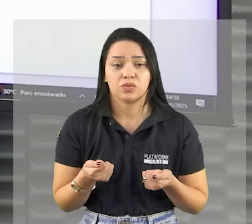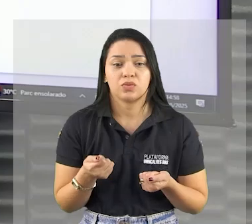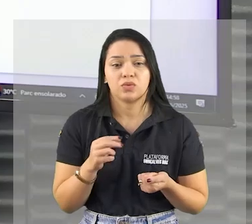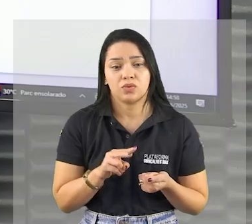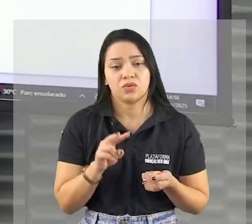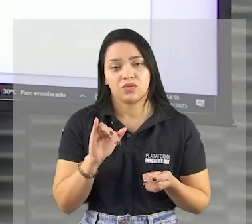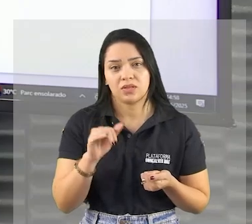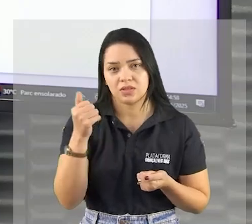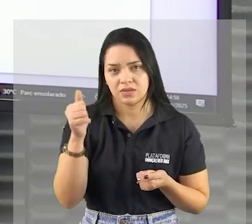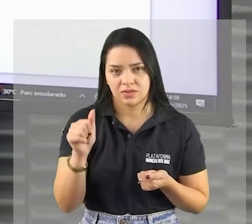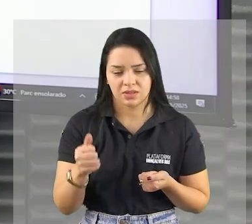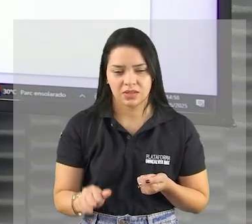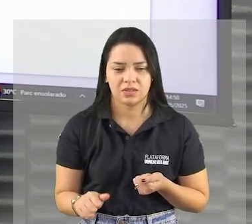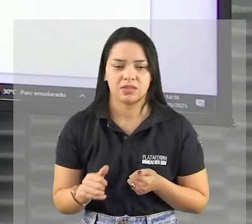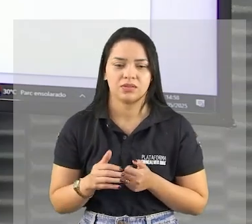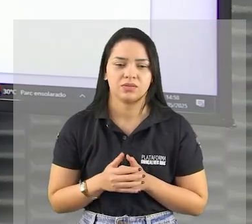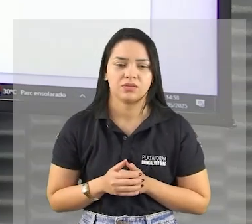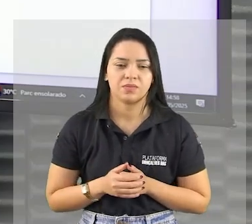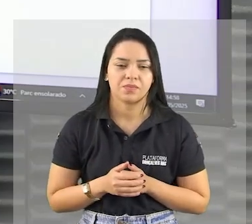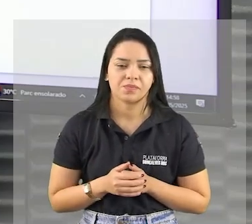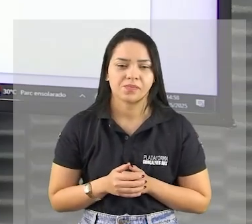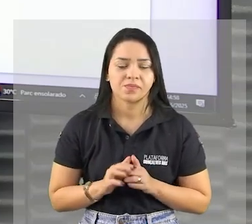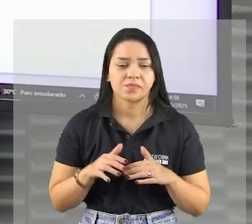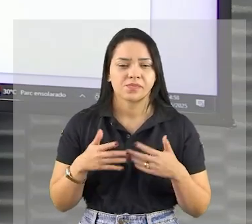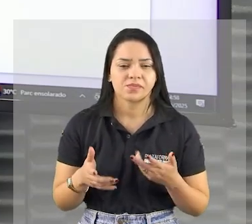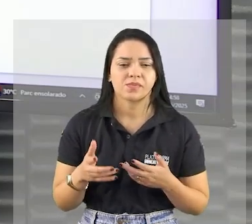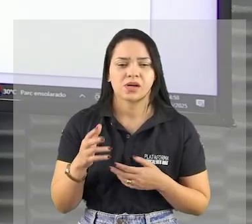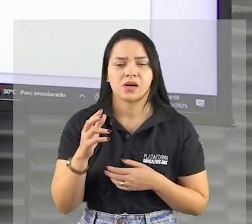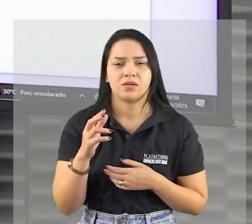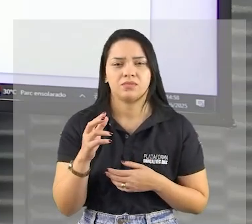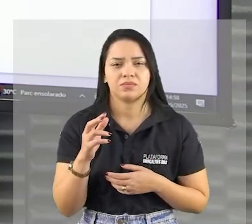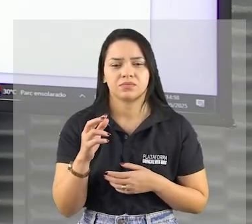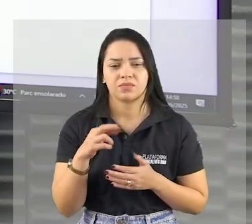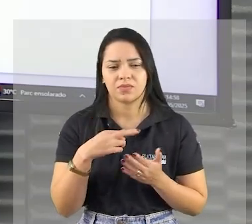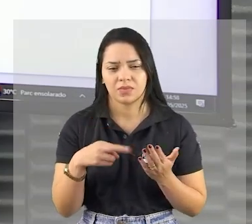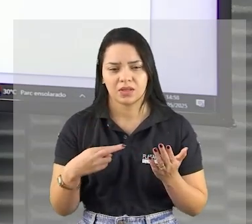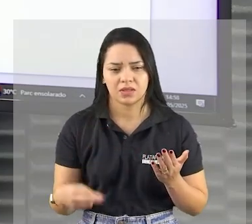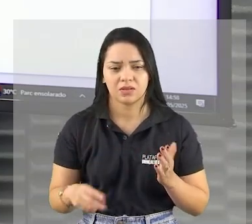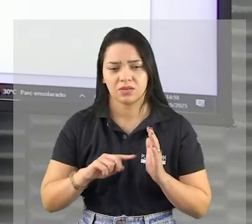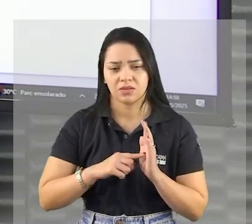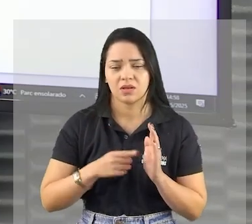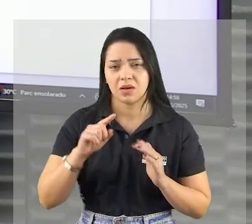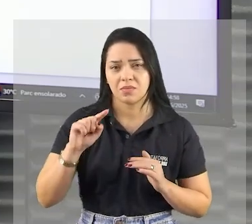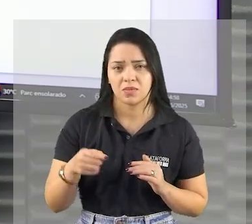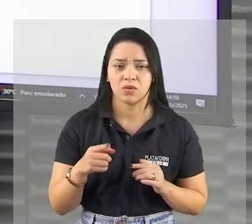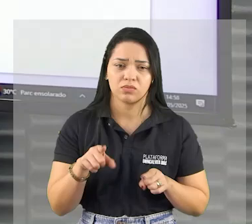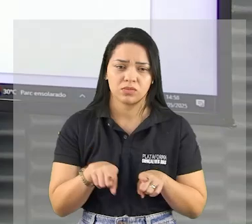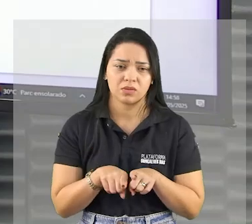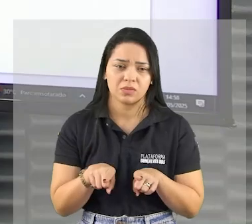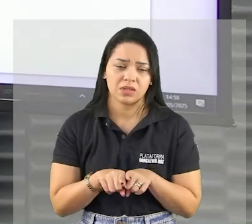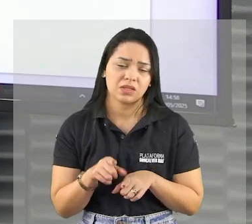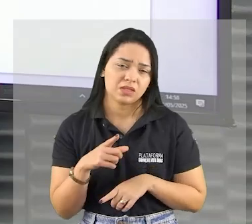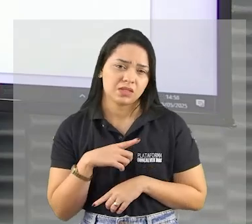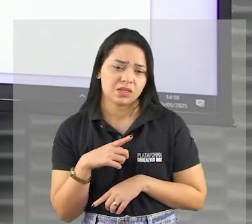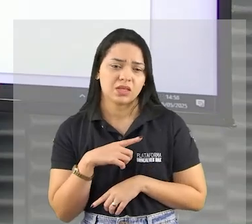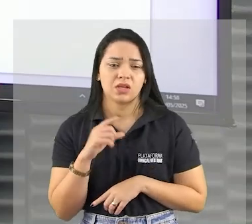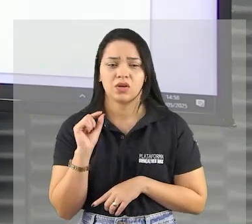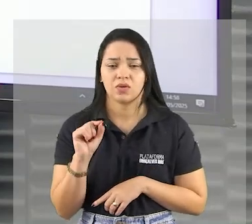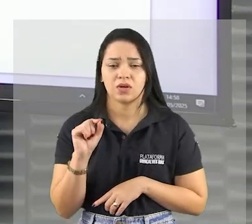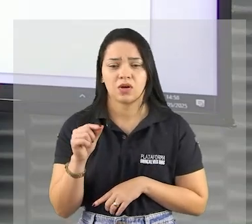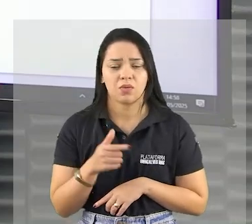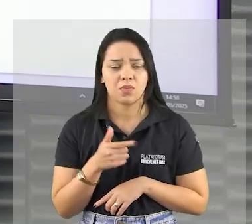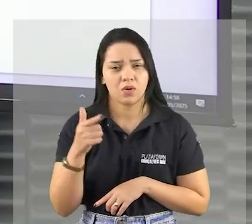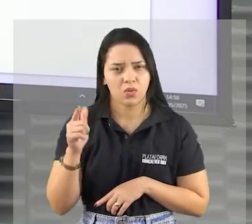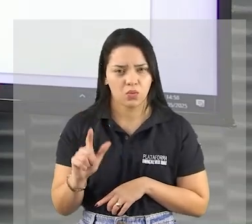ali avaliado. E a redação, que vale até 1000 pontos e que também tem um grande peso, que essa é uma